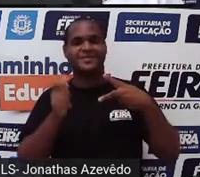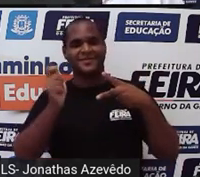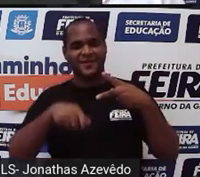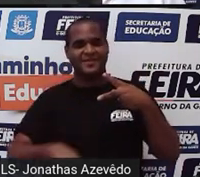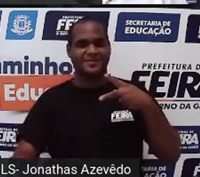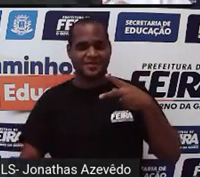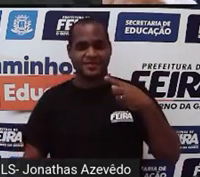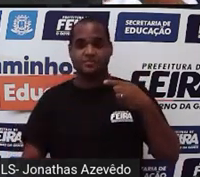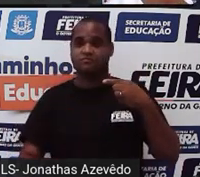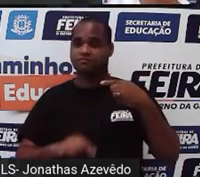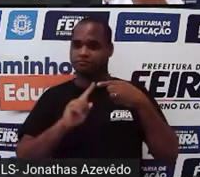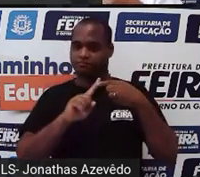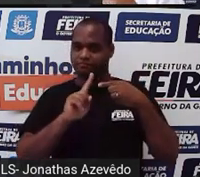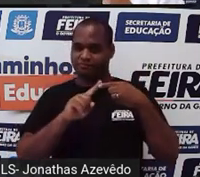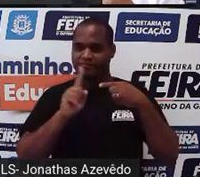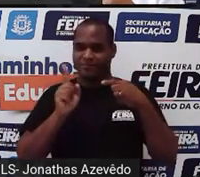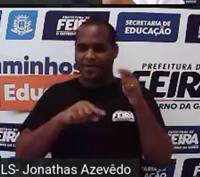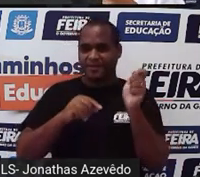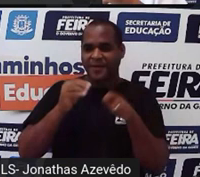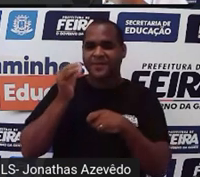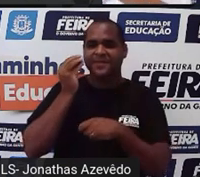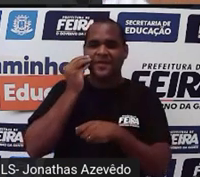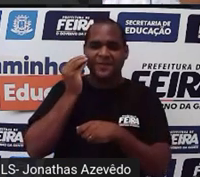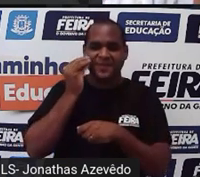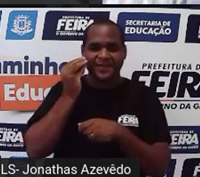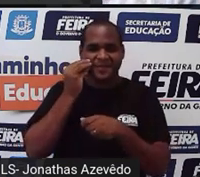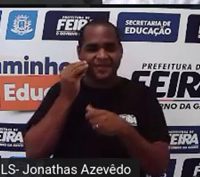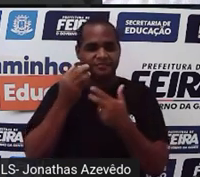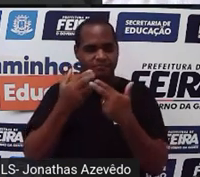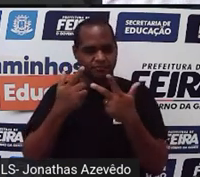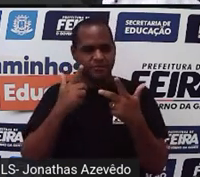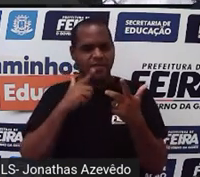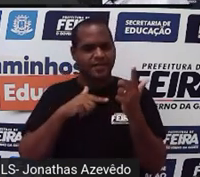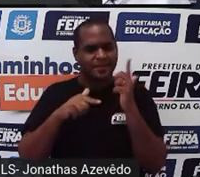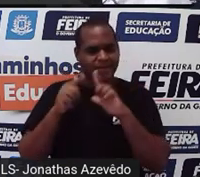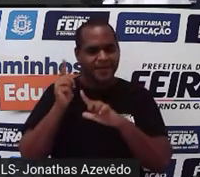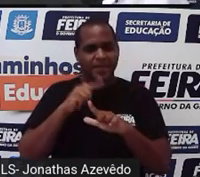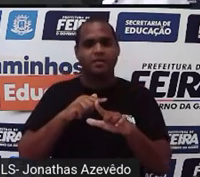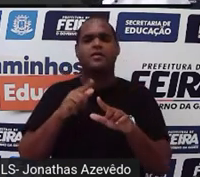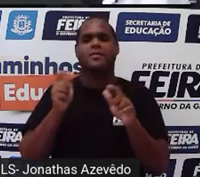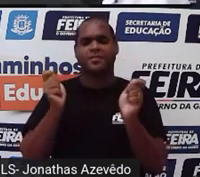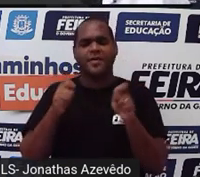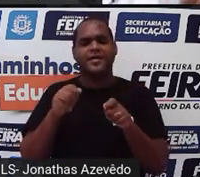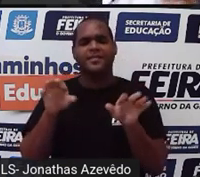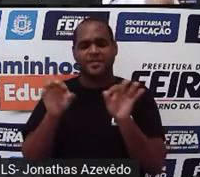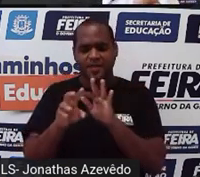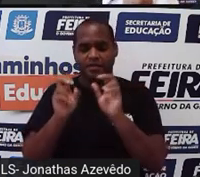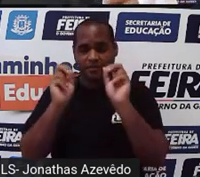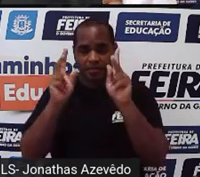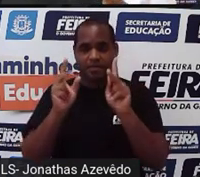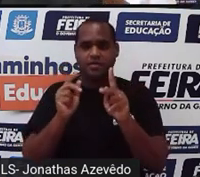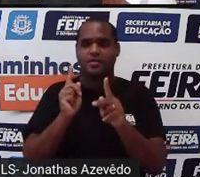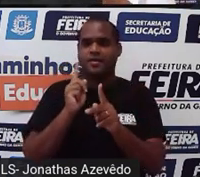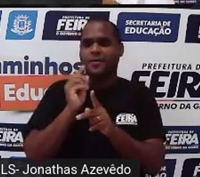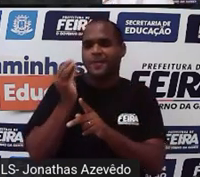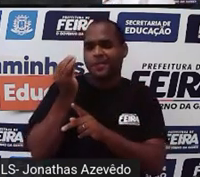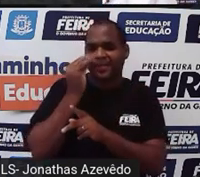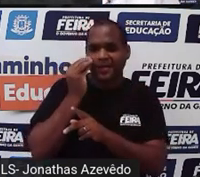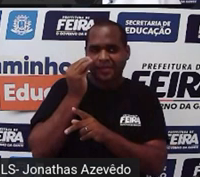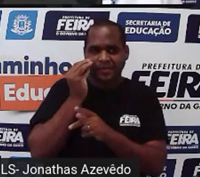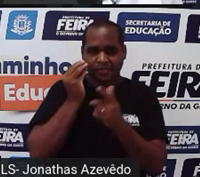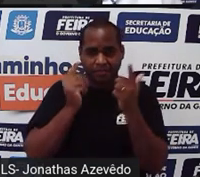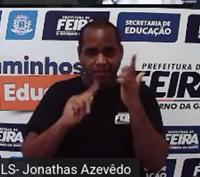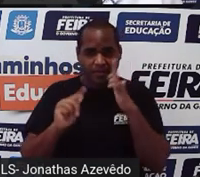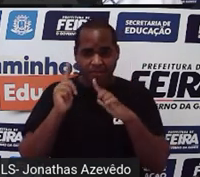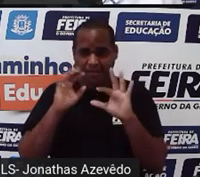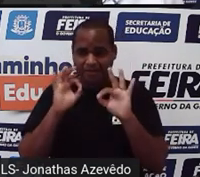uma forma é fazer por tentativas que é essa que a gente acabou de fazer ficou tentando para